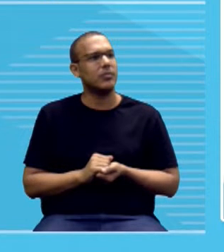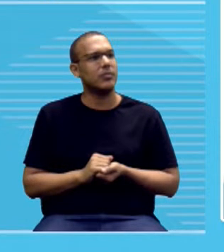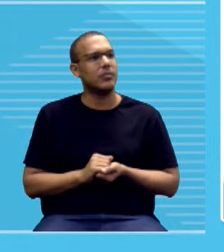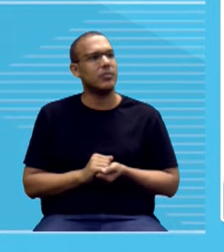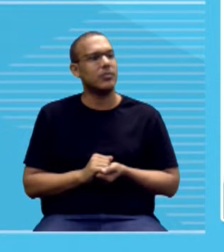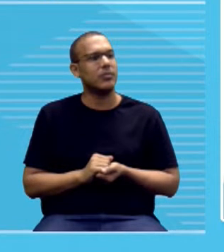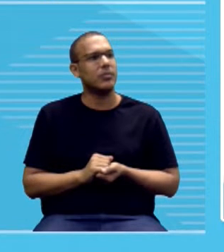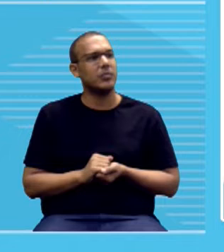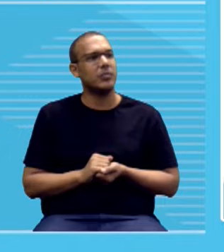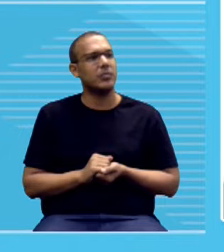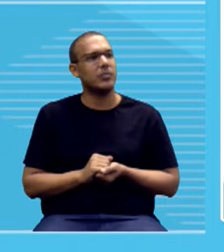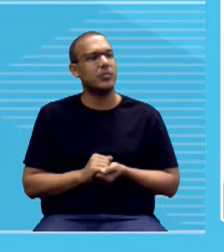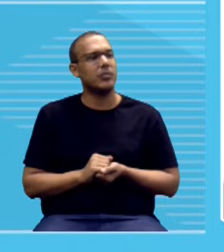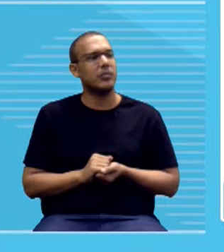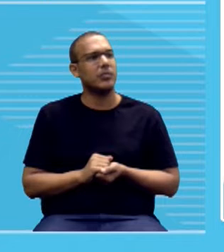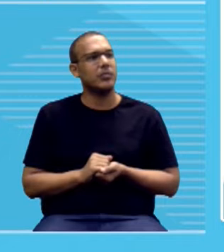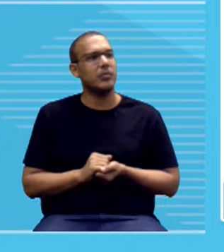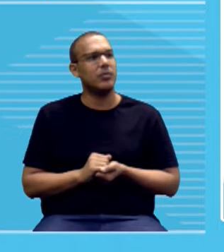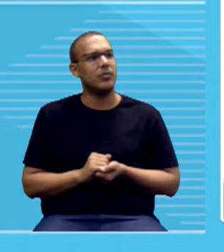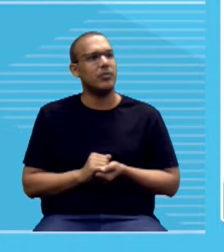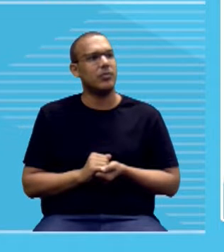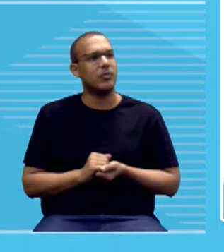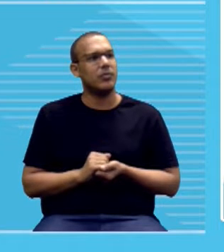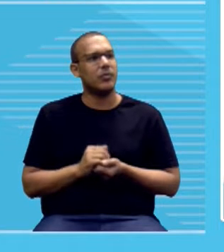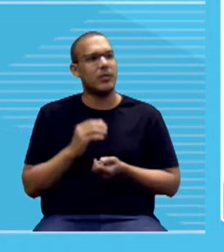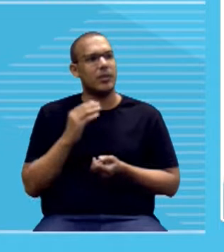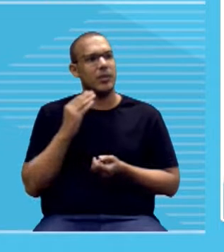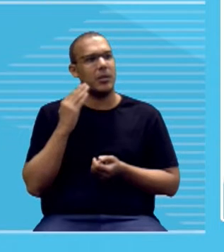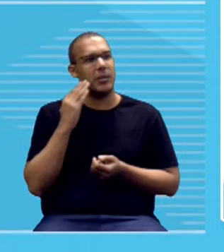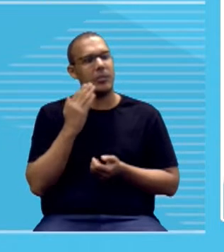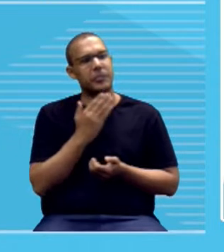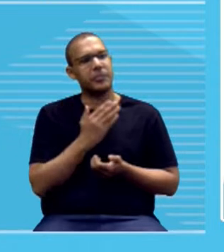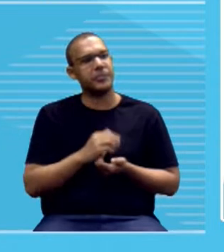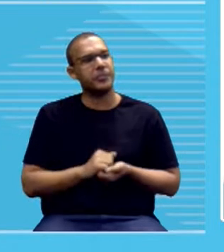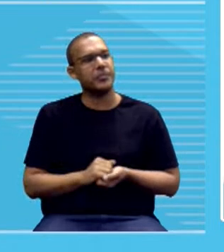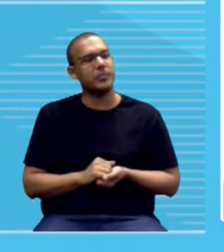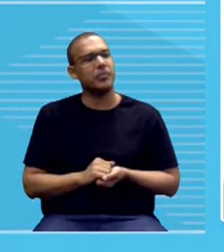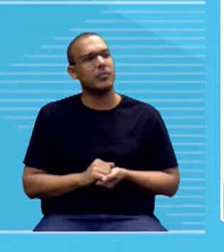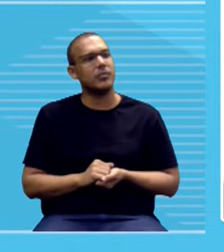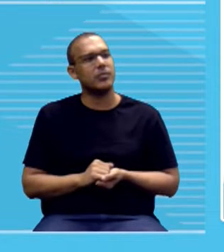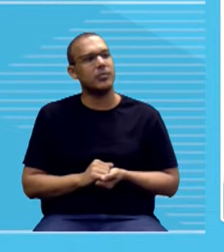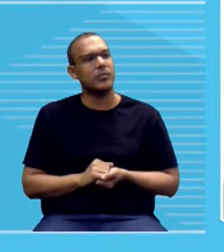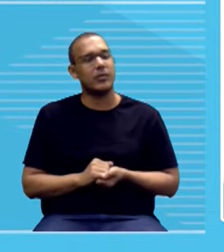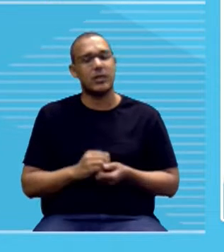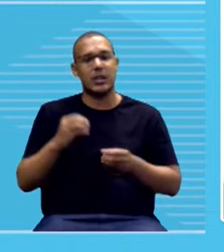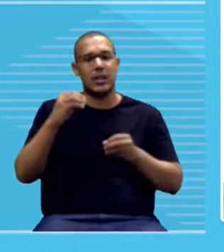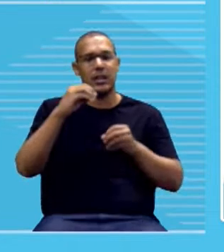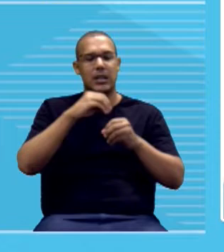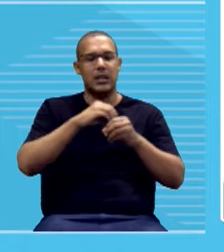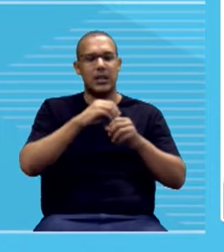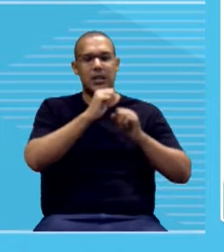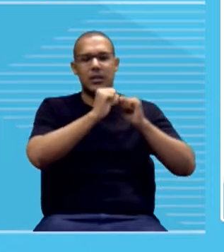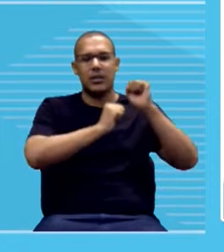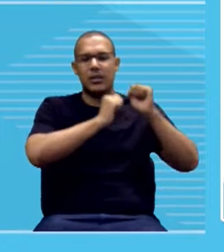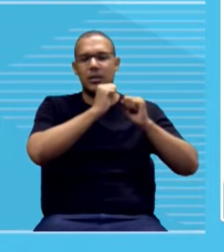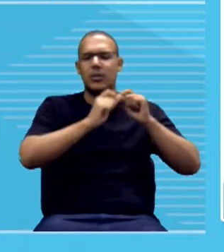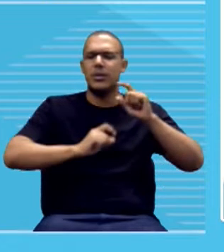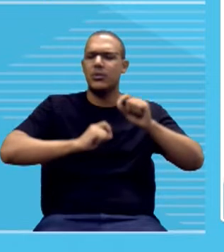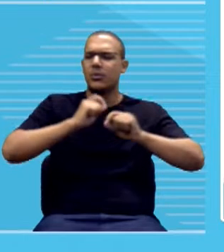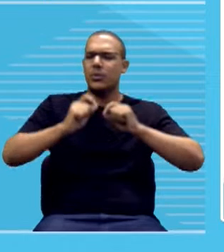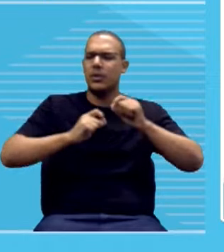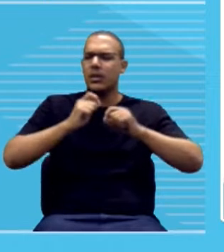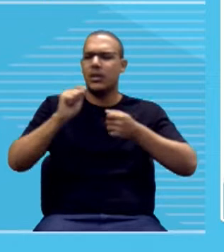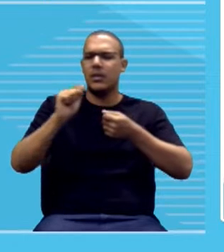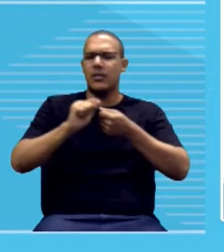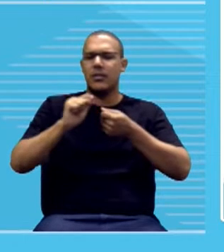entrevista. Em Chernobyl, entendemos que ele está na parte interna das usinas. Mas qual é o seu papel?